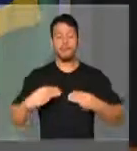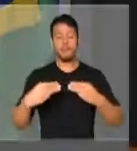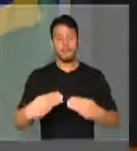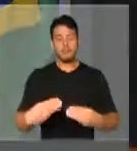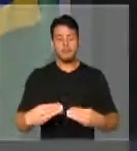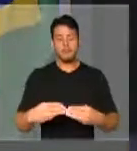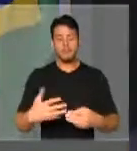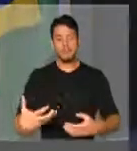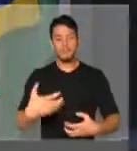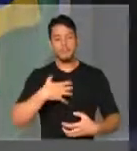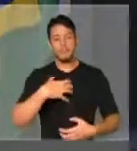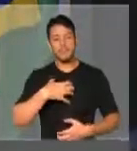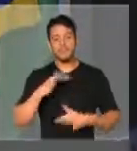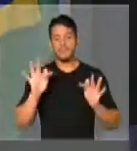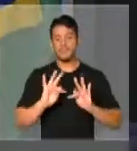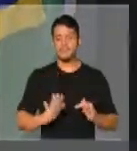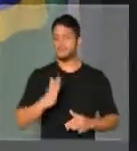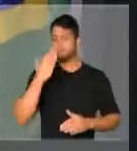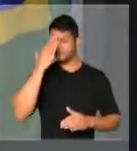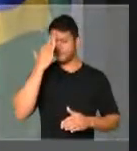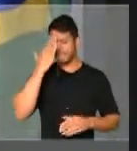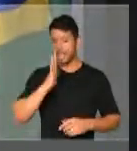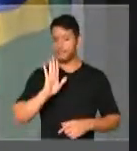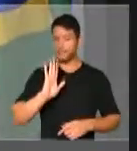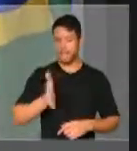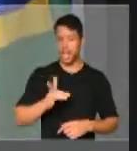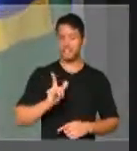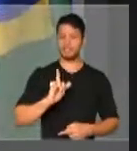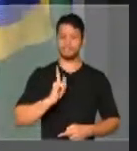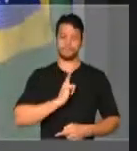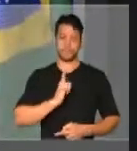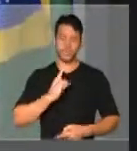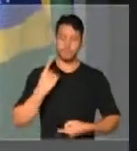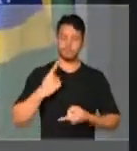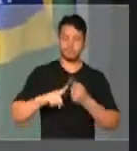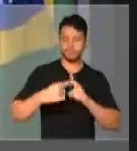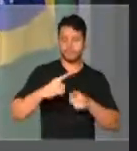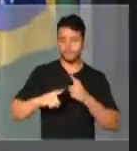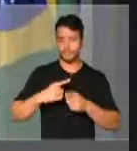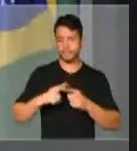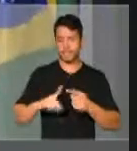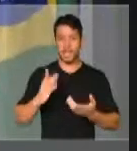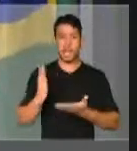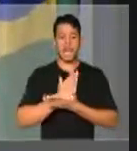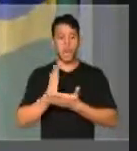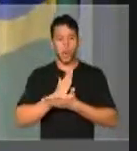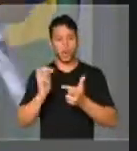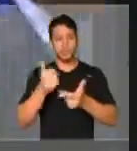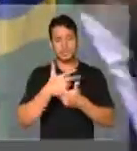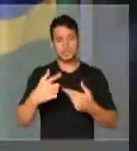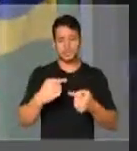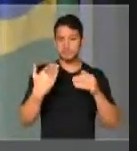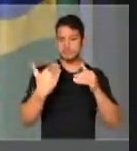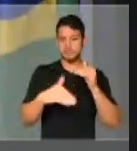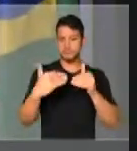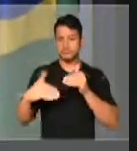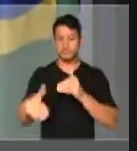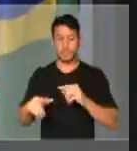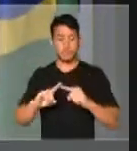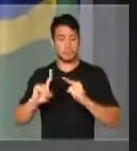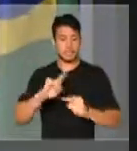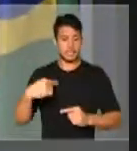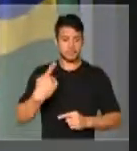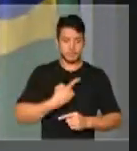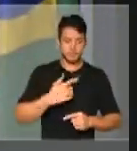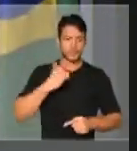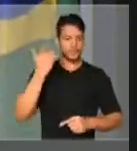meio de tantos desentendimentos de tantas discordâncias a gente perceber que nesse ponto o plenário da câmara dos deputados está